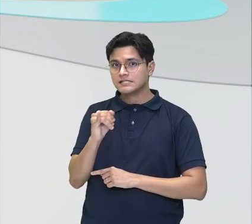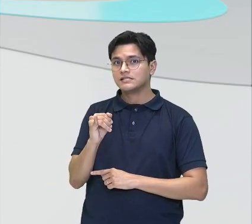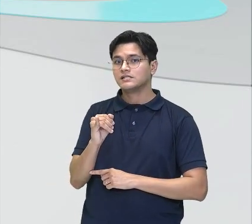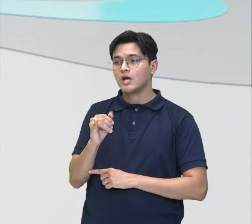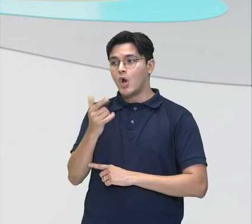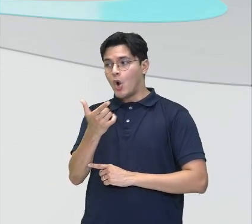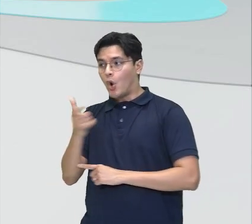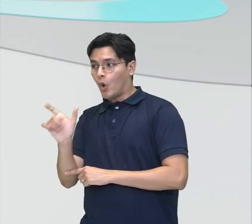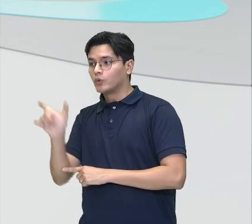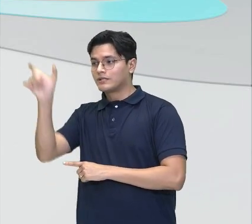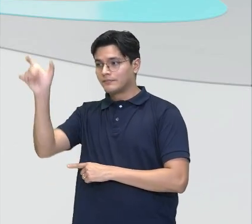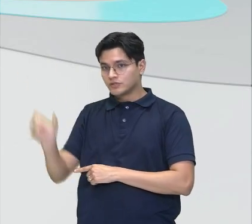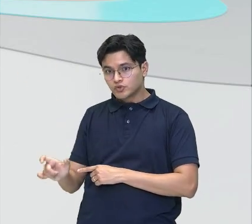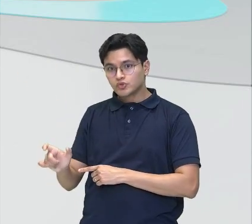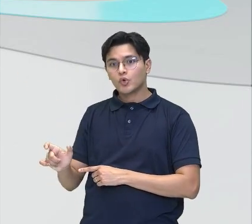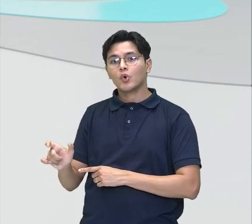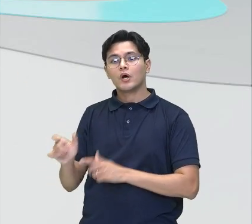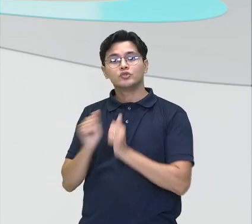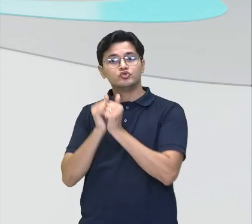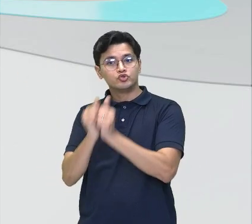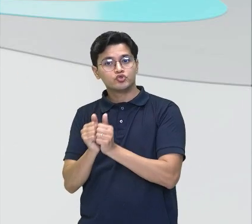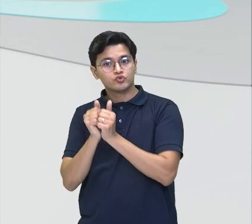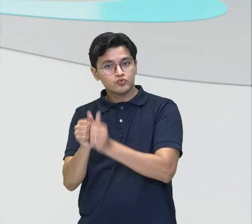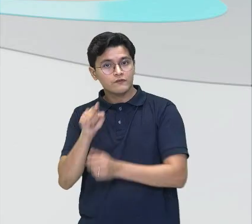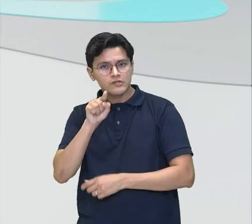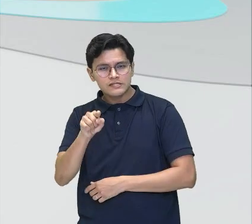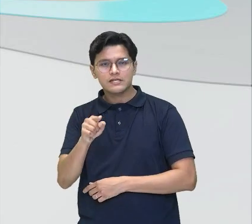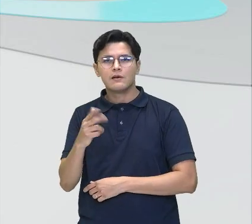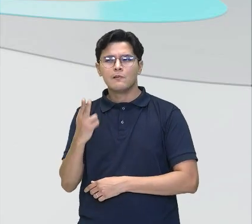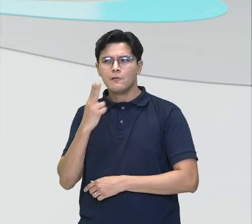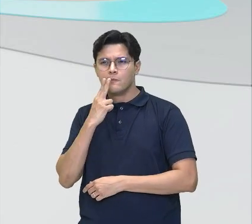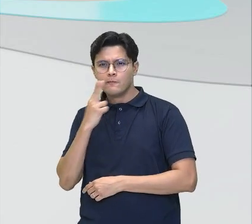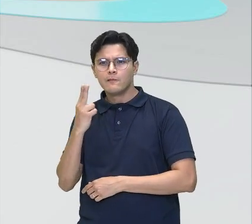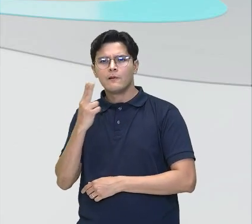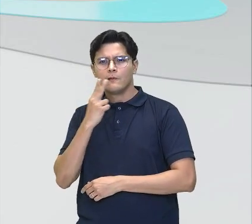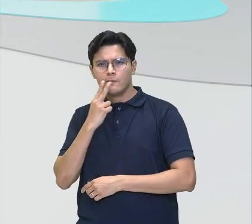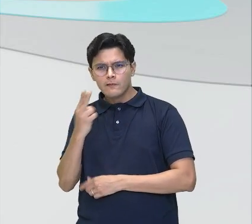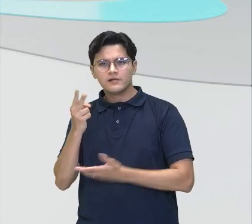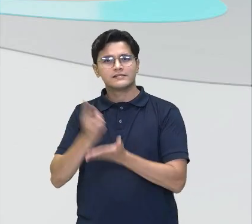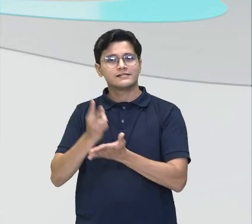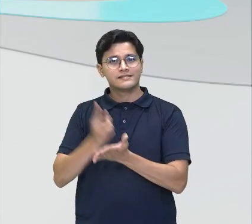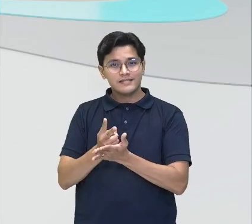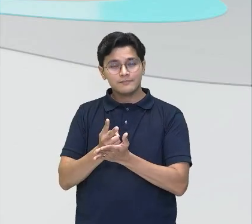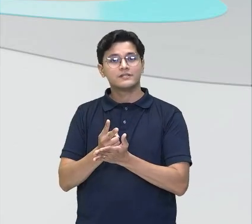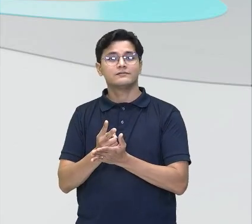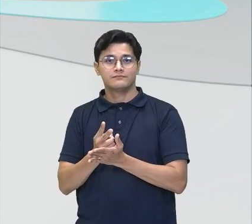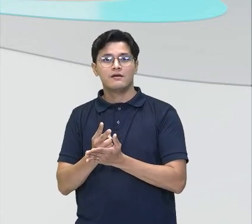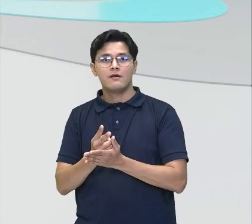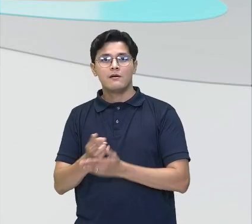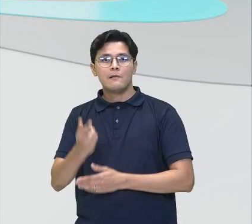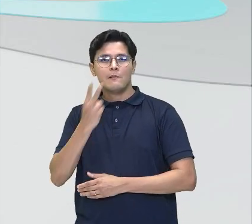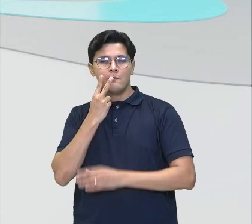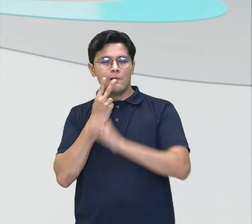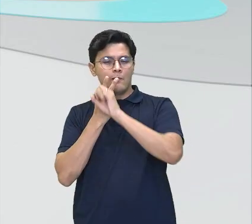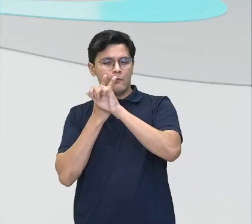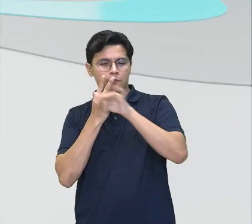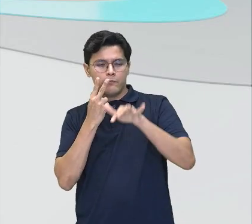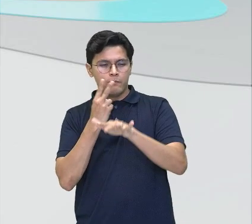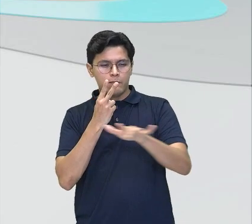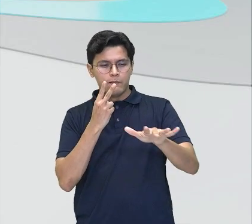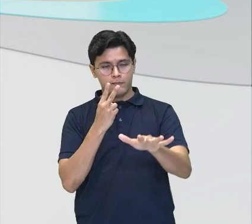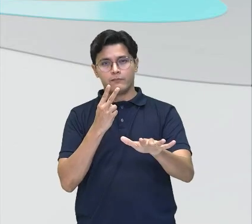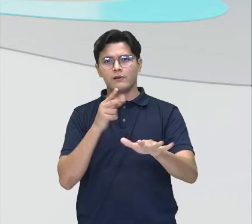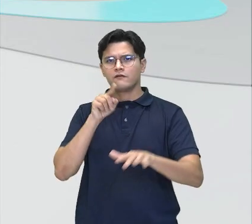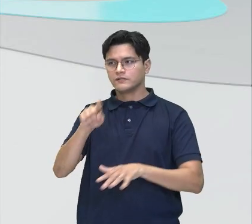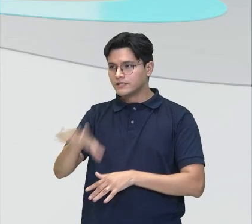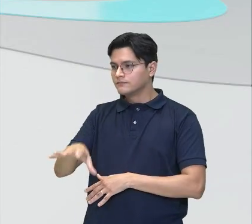fica perto de pessoas que fumam. E esse indivíduo, ele inala ali os gases, né, emitidos